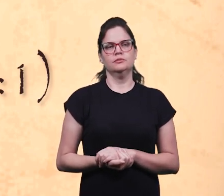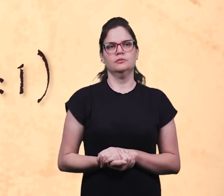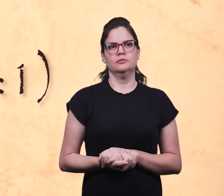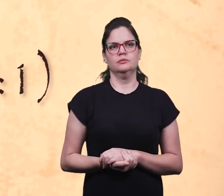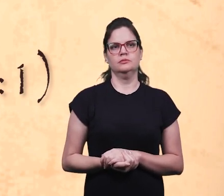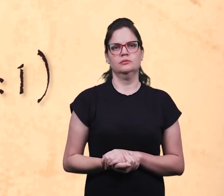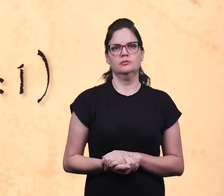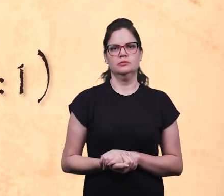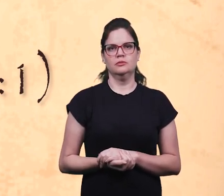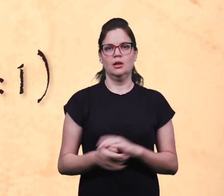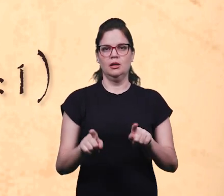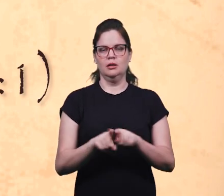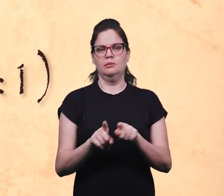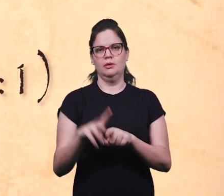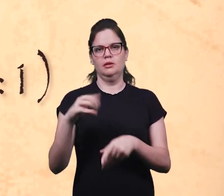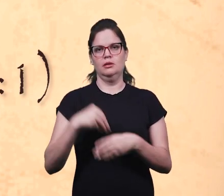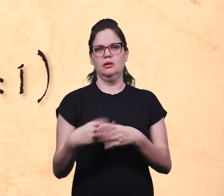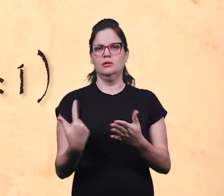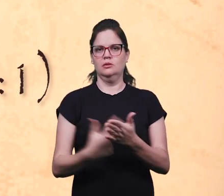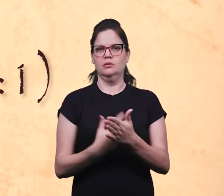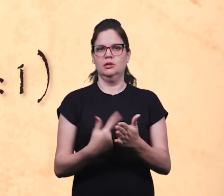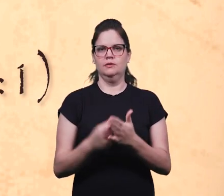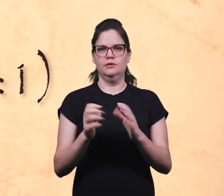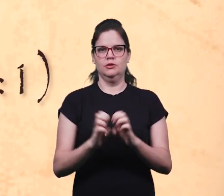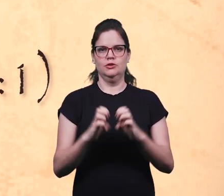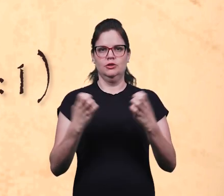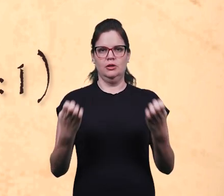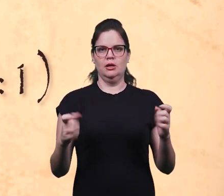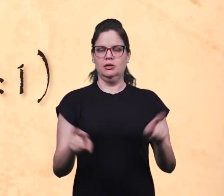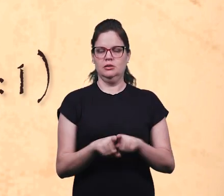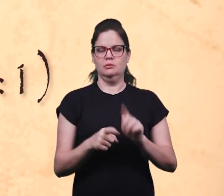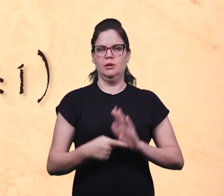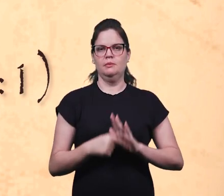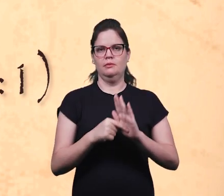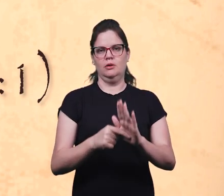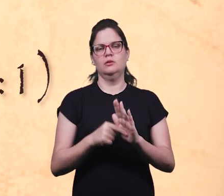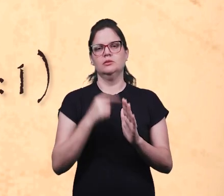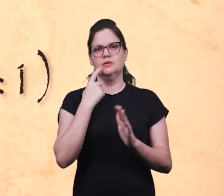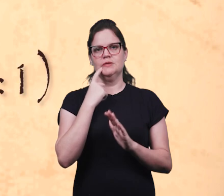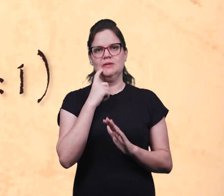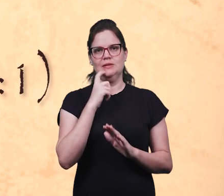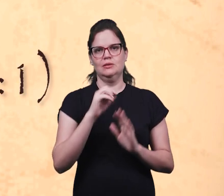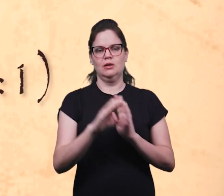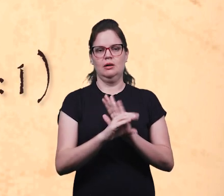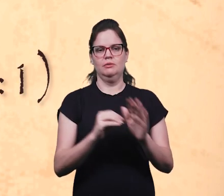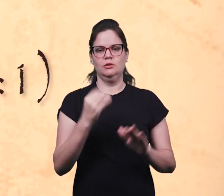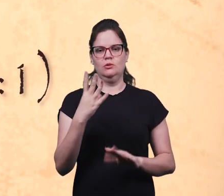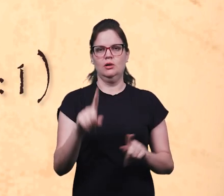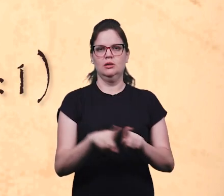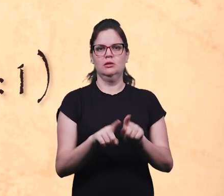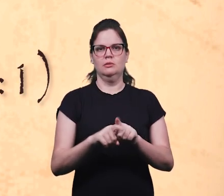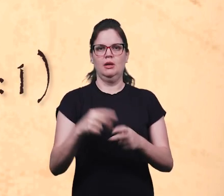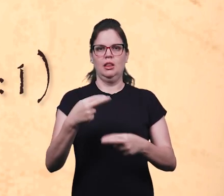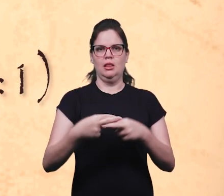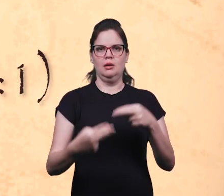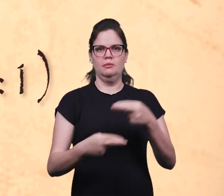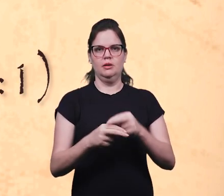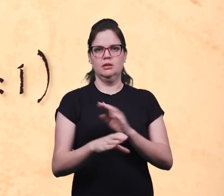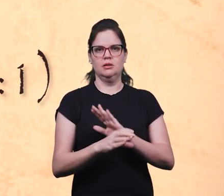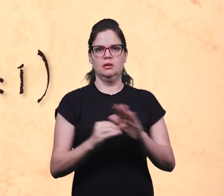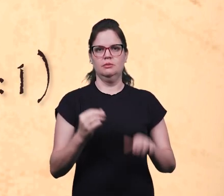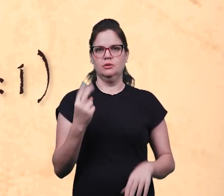de Esdras, aparece ele lá no capítulo 4, no livro de Neemias, no capítulo